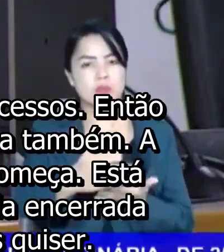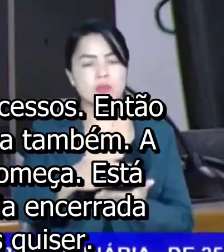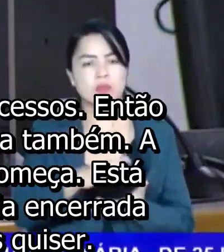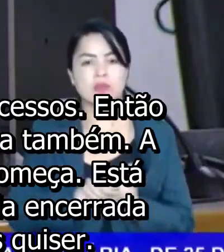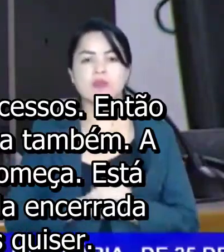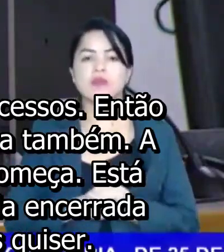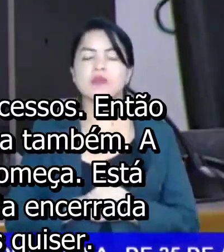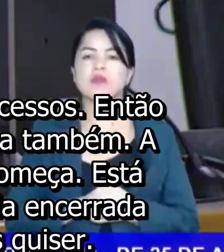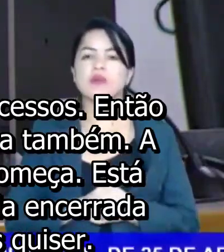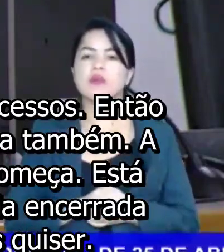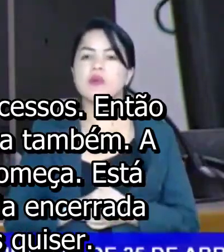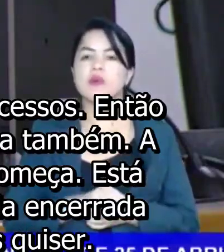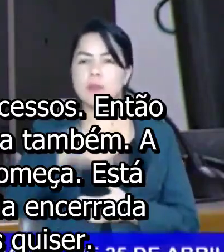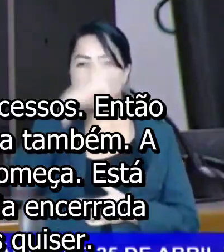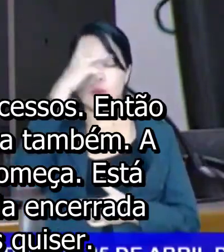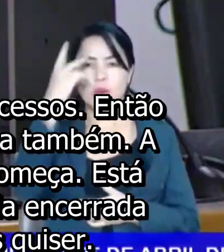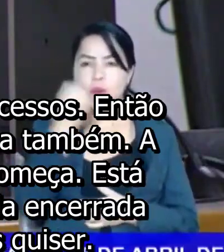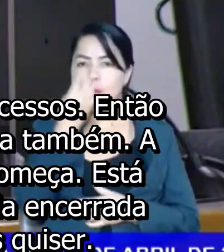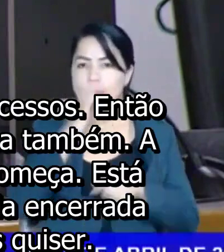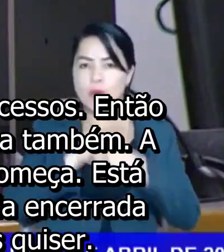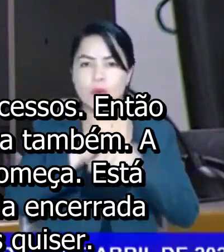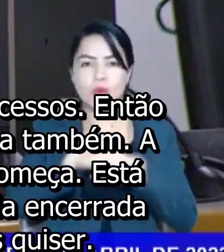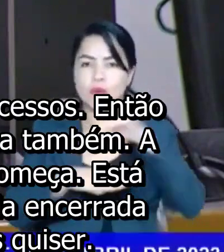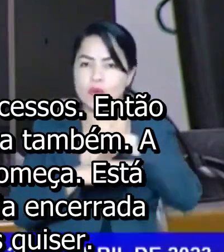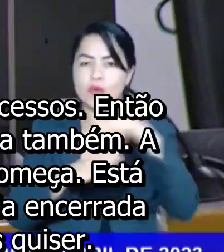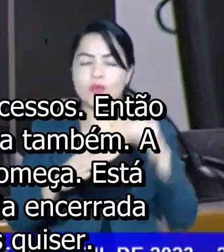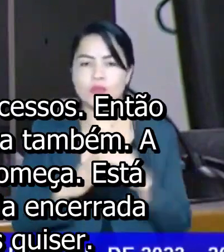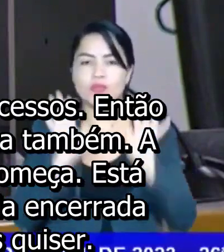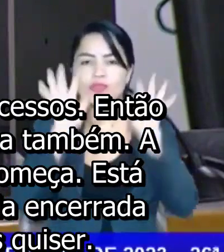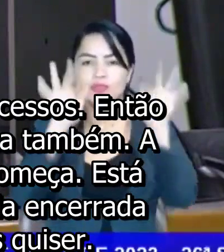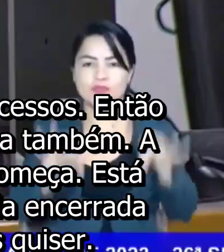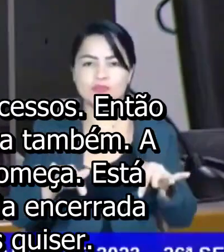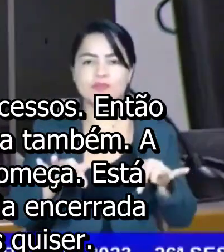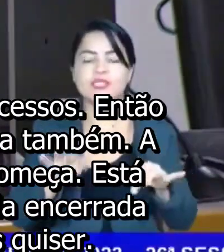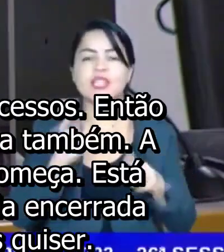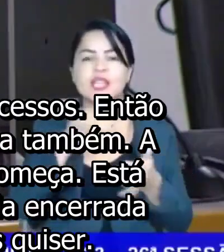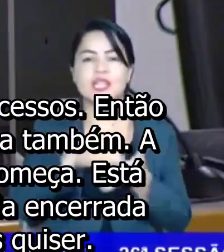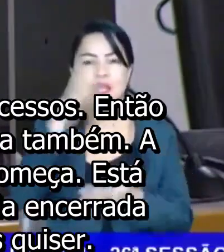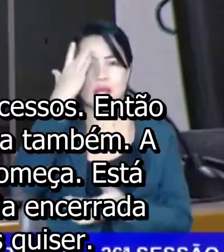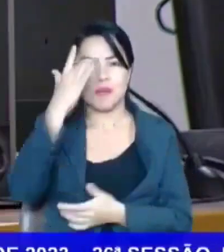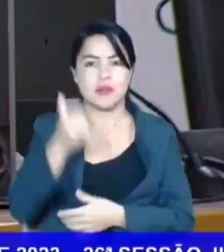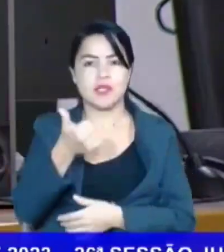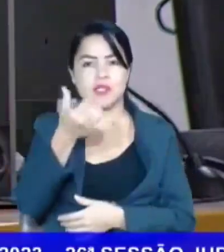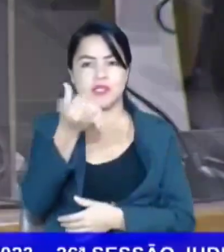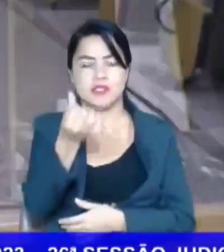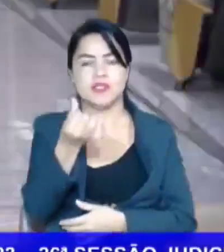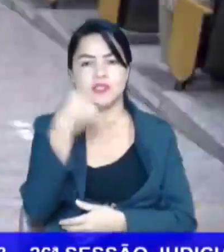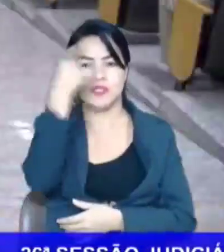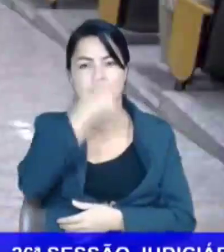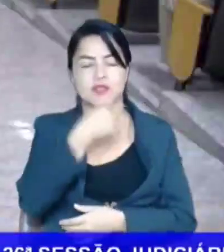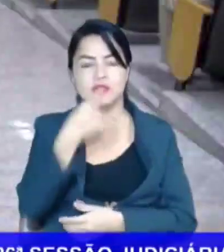desembargador? Pessoal, boa noite a todos, está declarada encerrada a sessão e até amanhã às 16h, se Deus quiser.